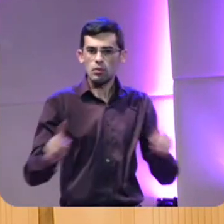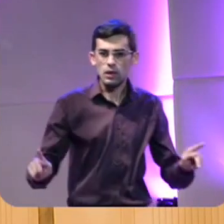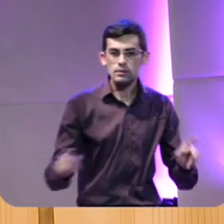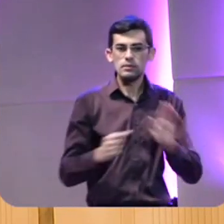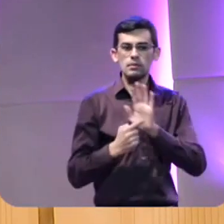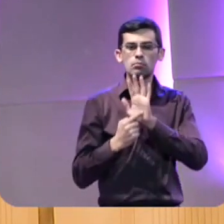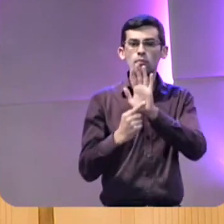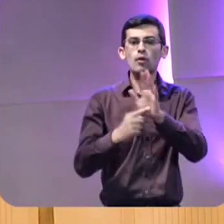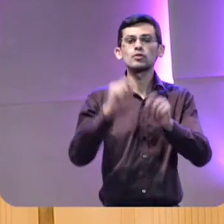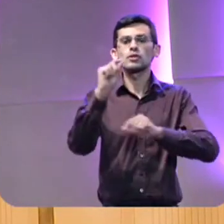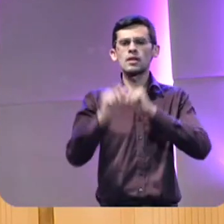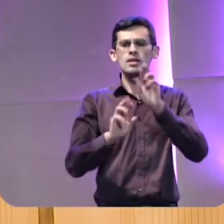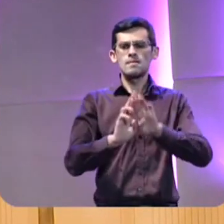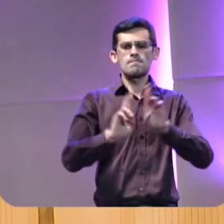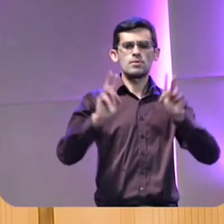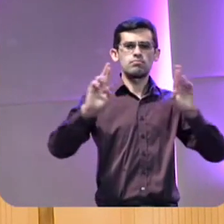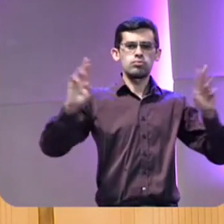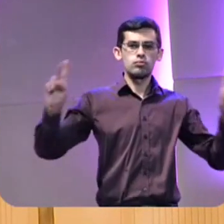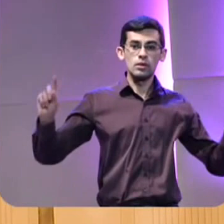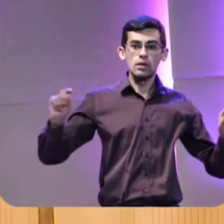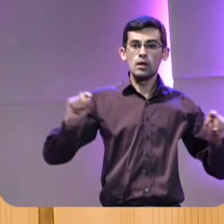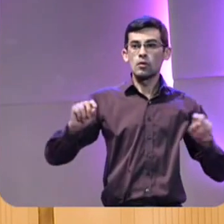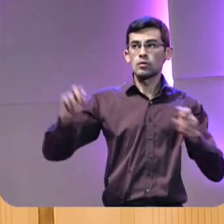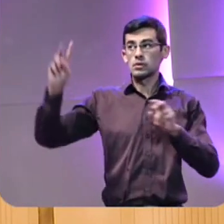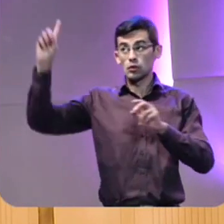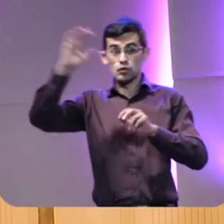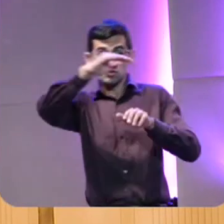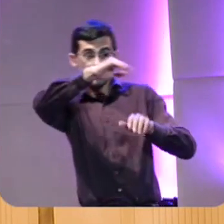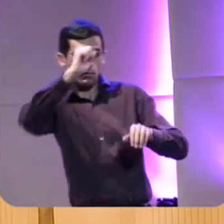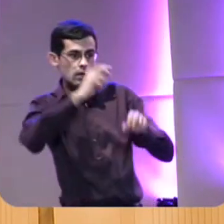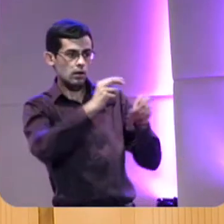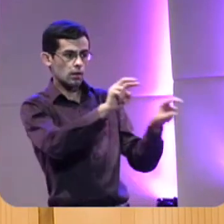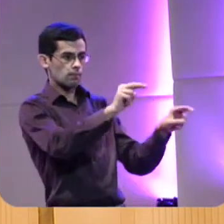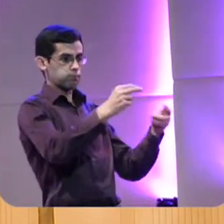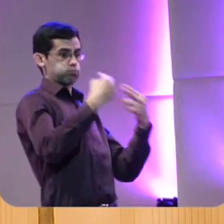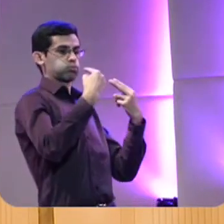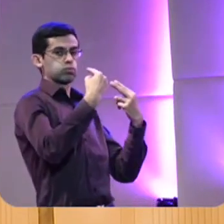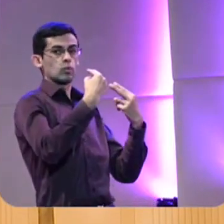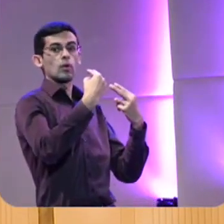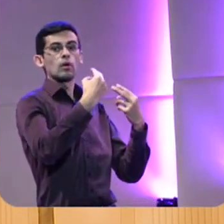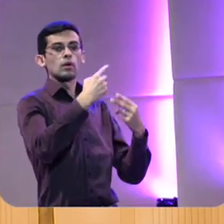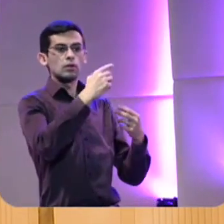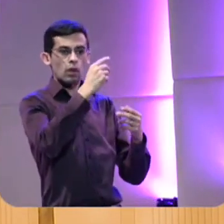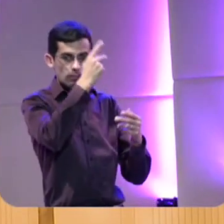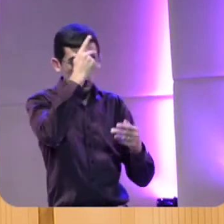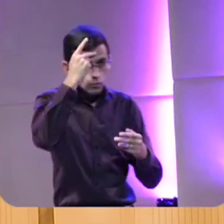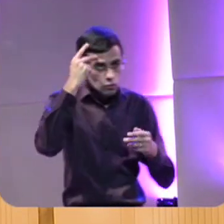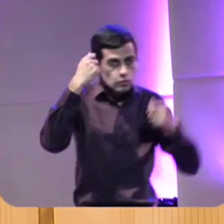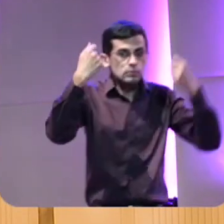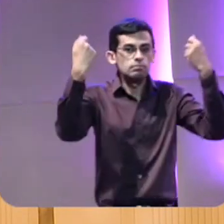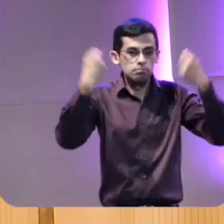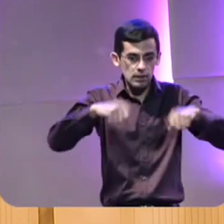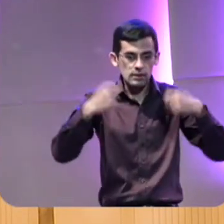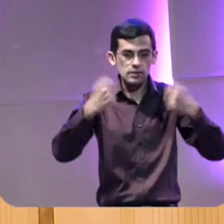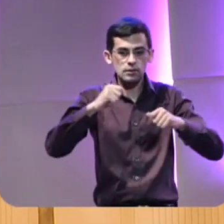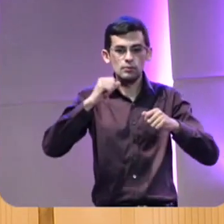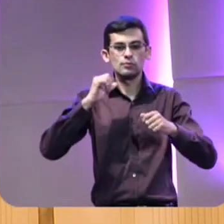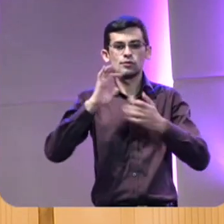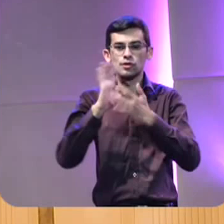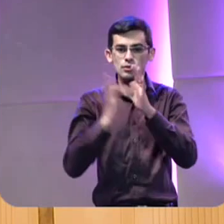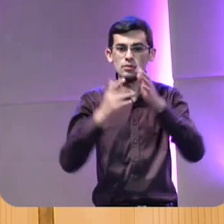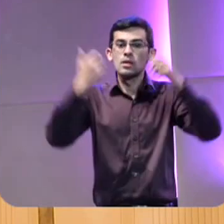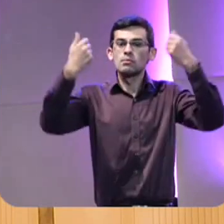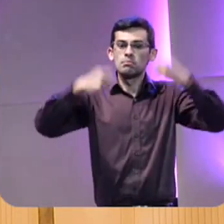várias maneiras de Deus chamar a atenção dos homens do quanto eles precisam de Jesus e da